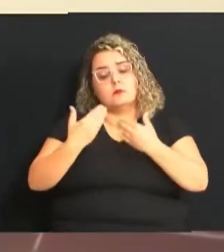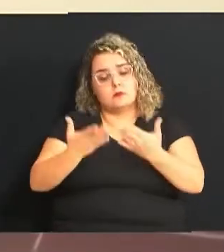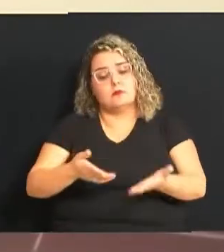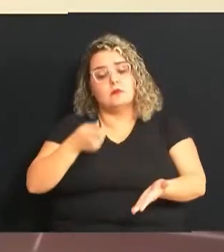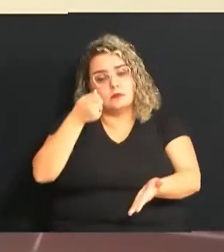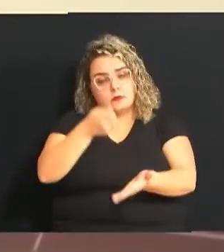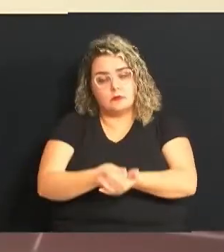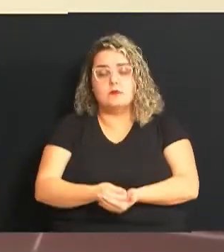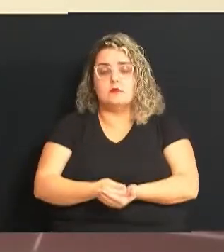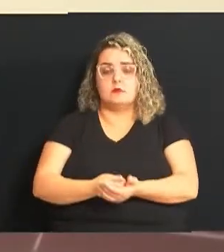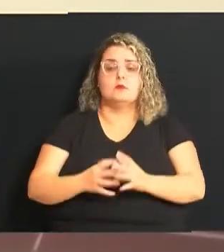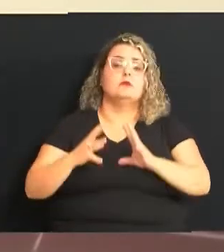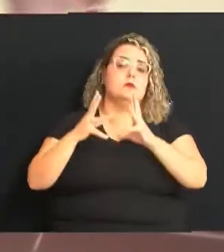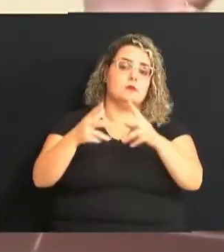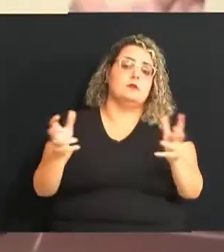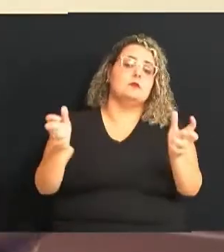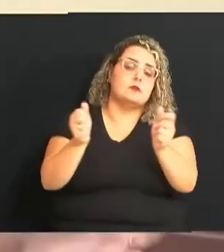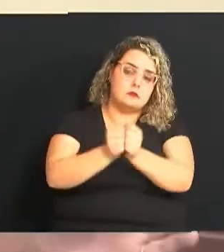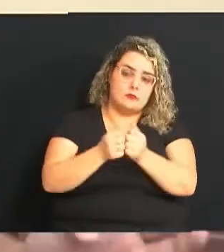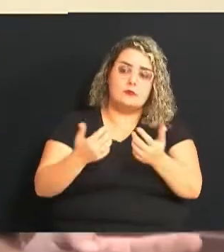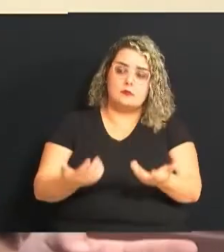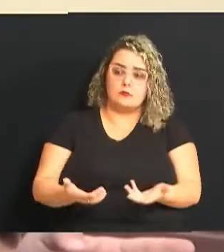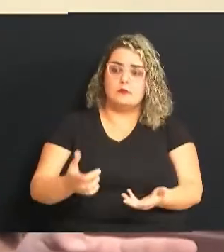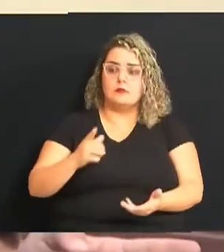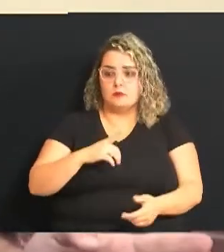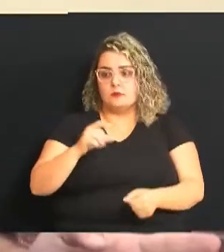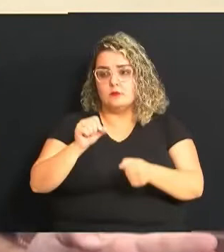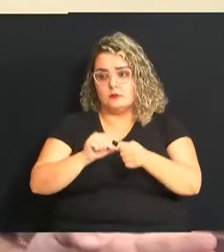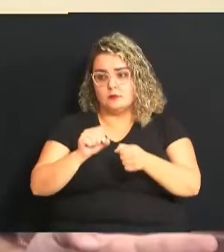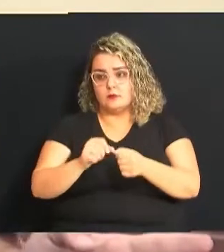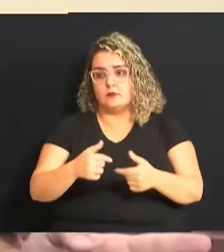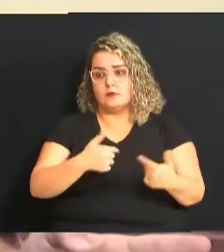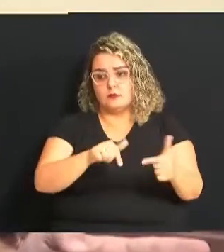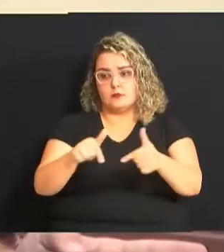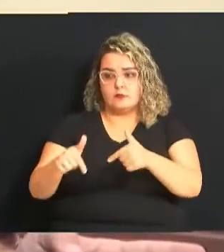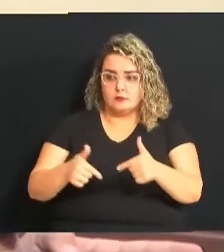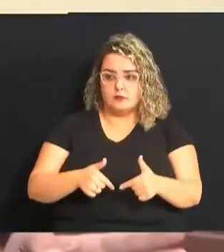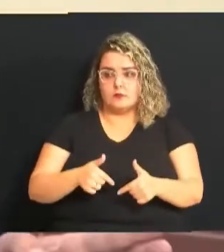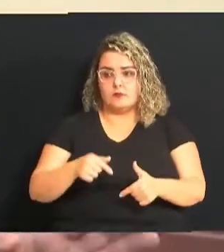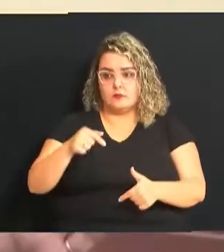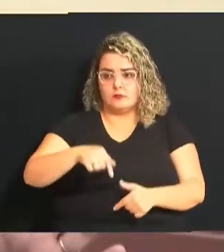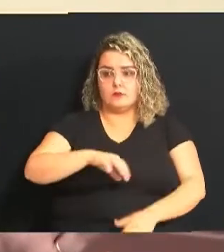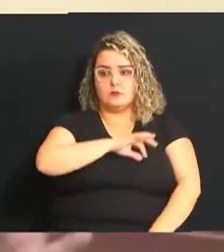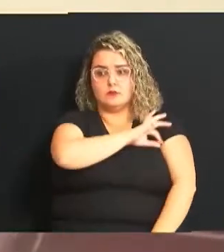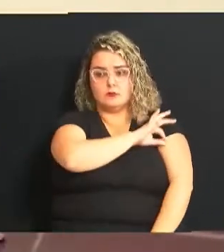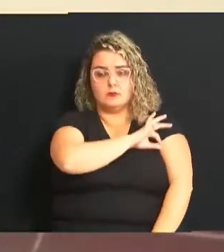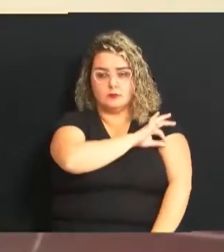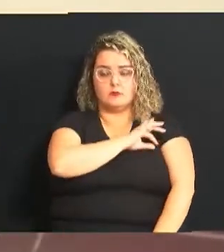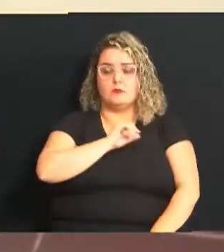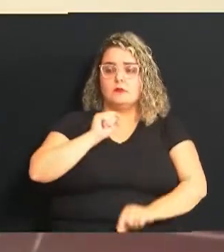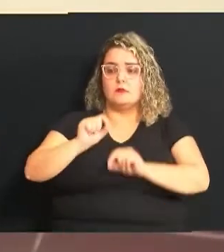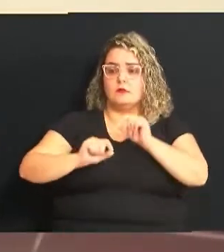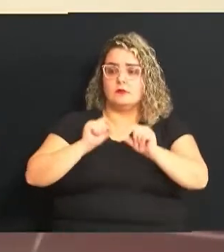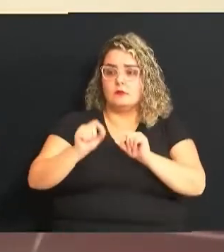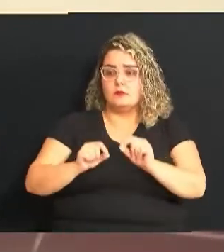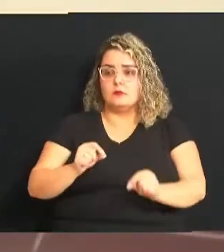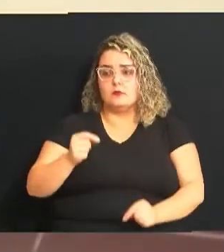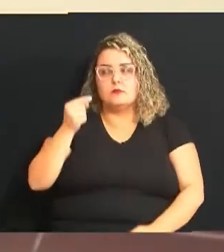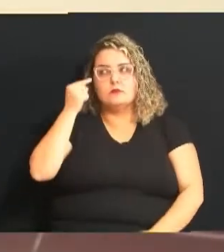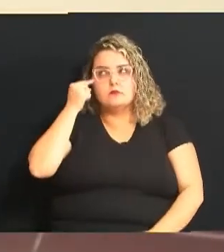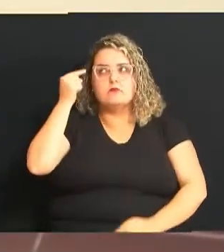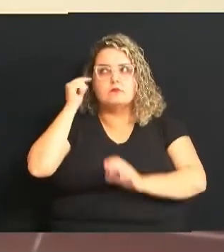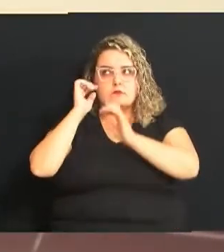garantidos de forma integrada, como tem feito o trabalho aqui na prefeitura. O que eu só penso